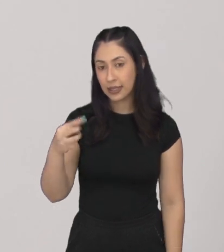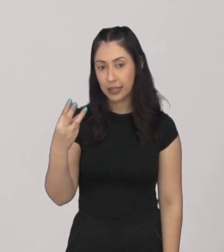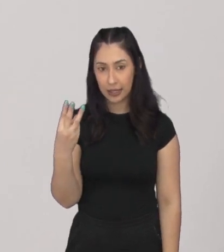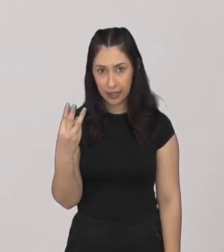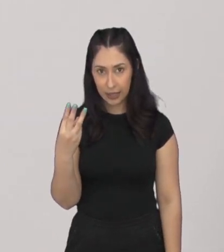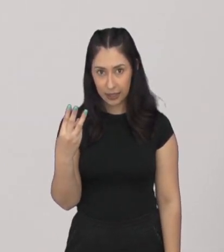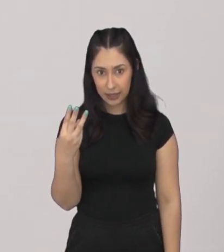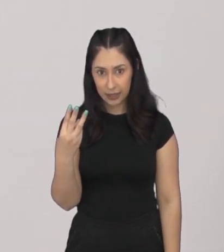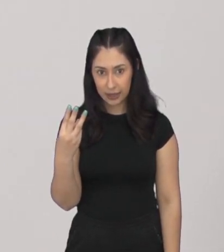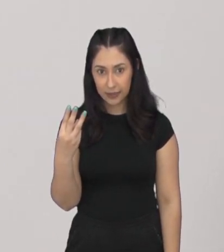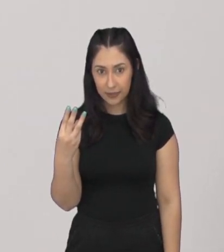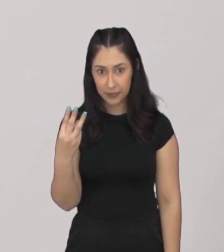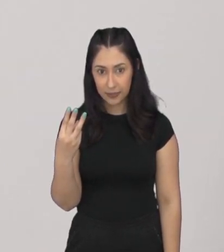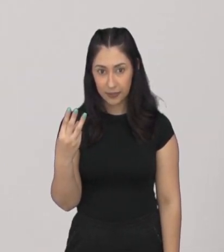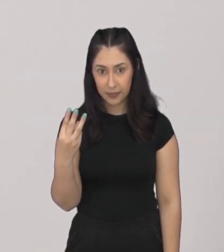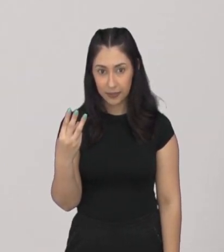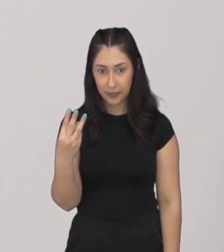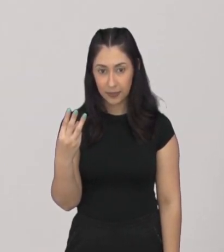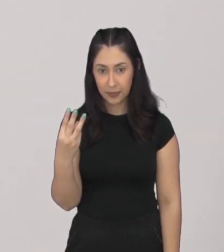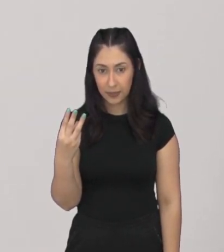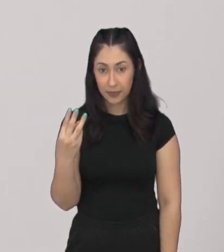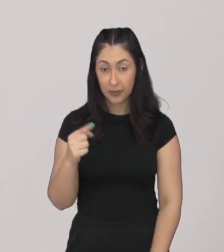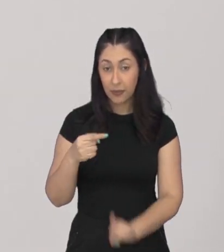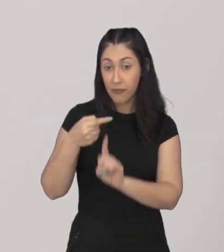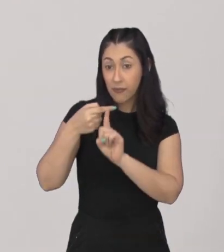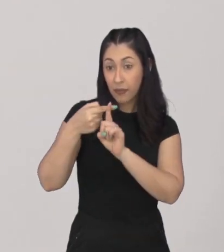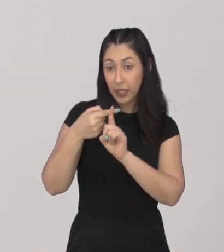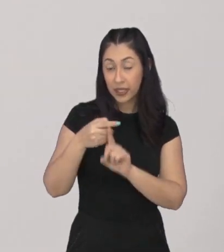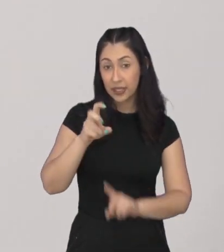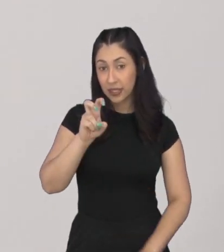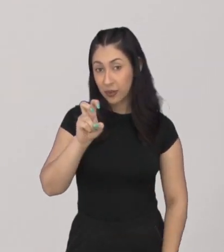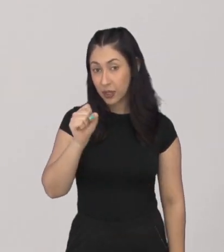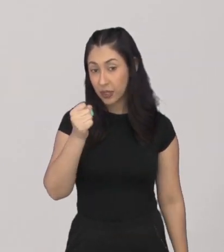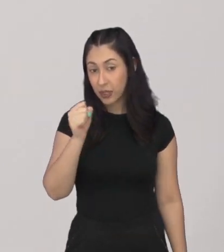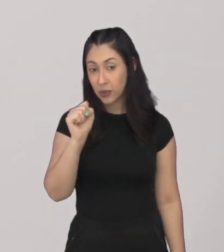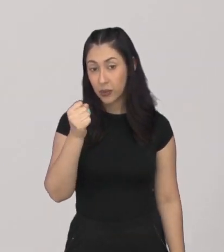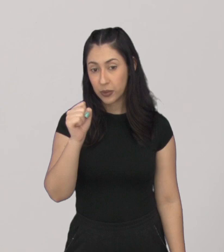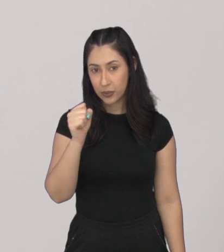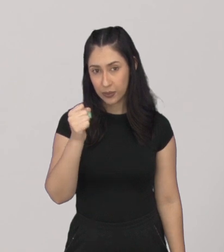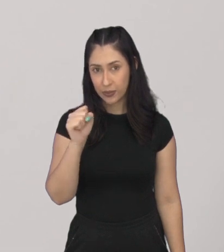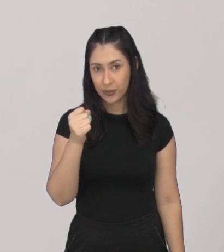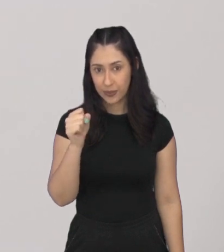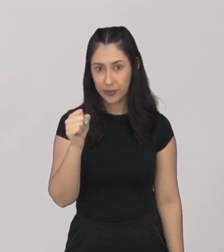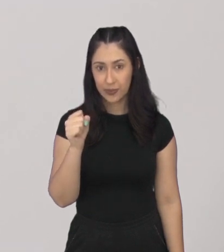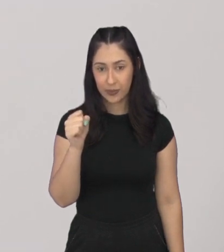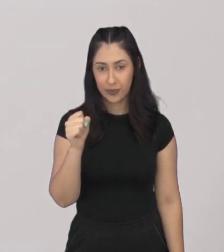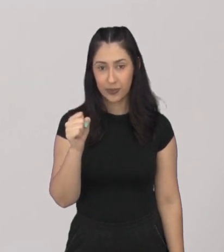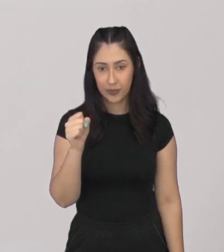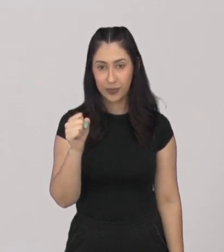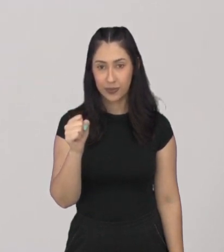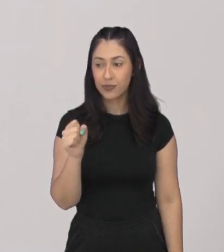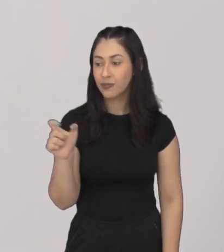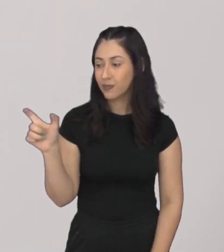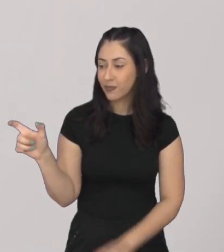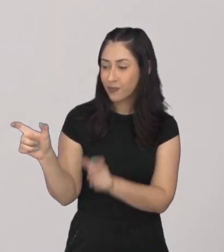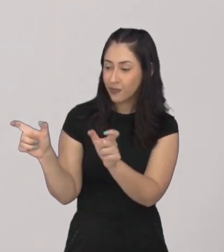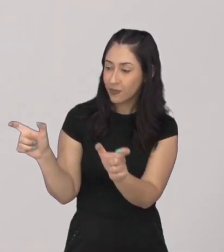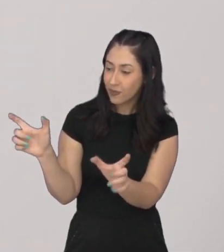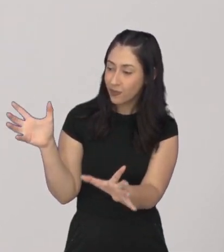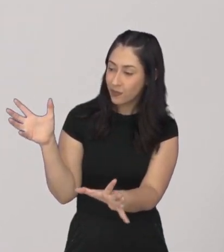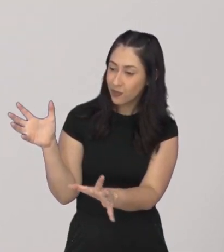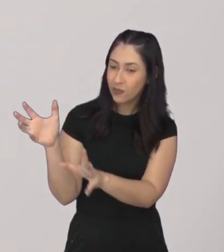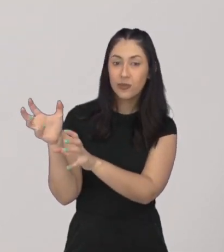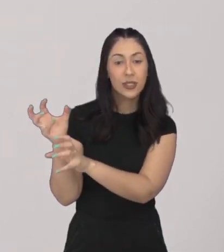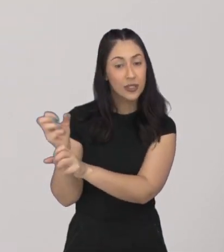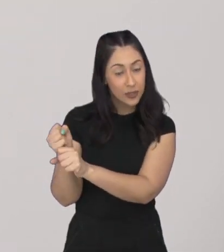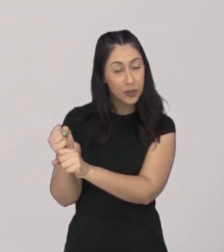as 73 gramas do HCl, mais 58 gramas do hidróxido de